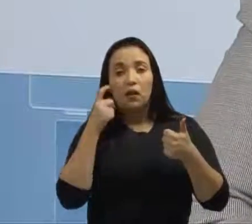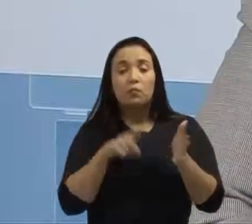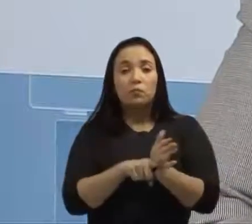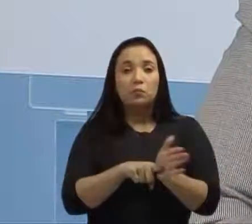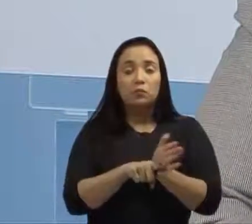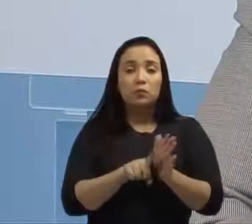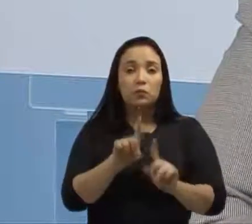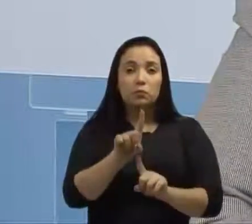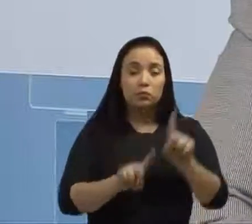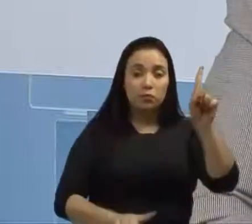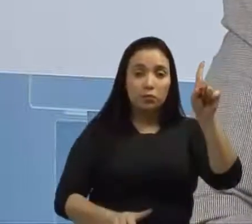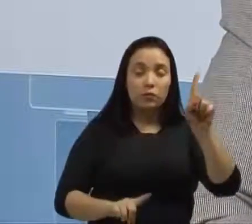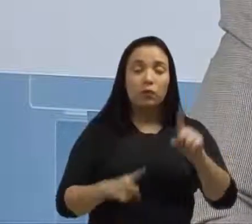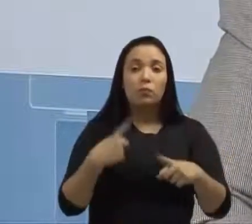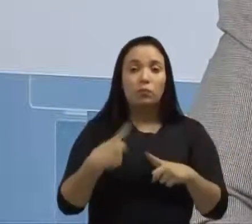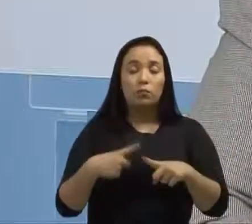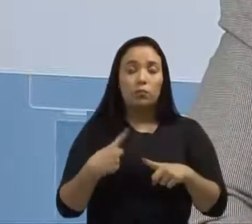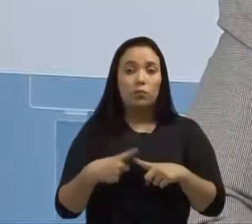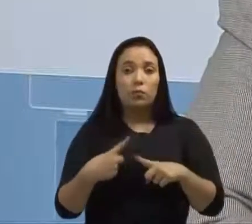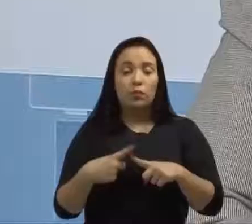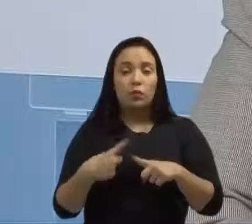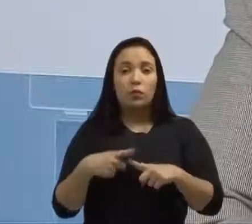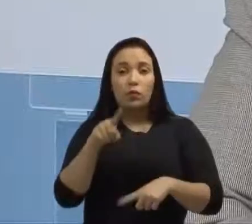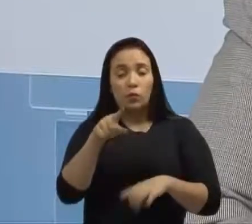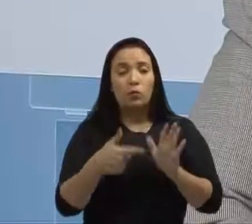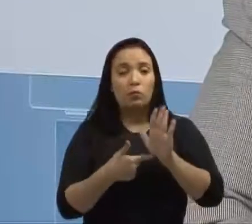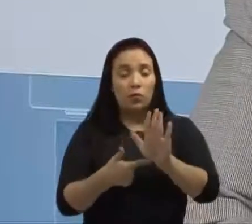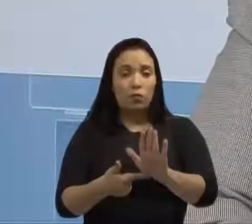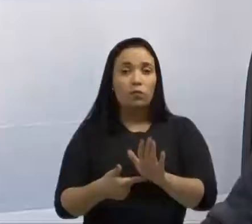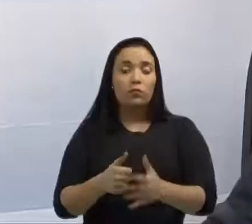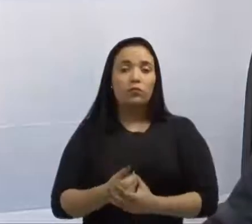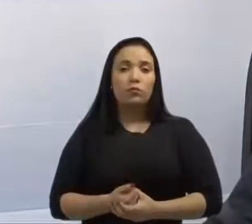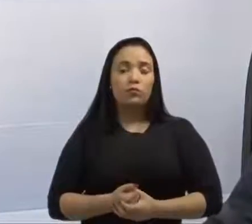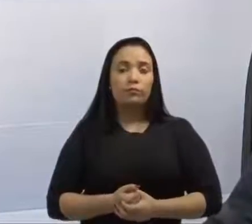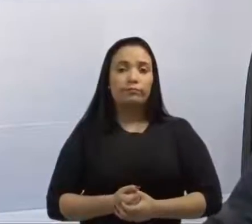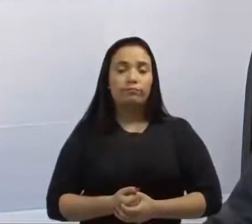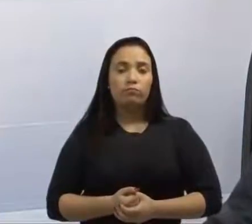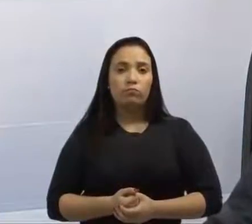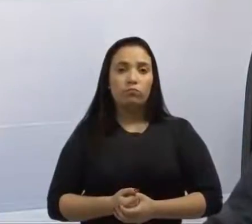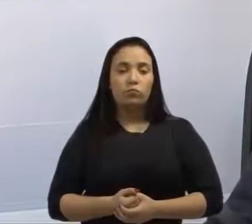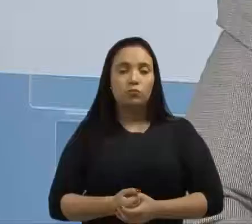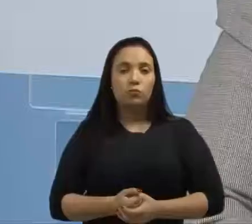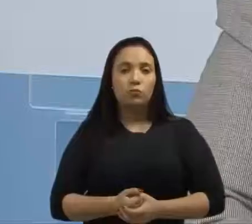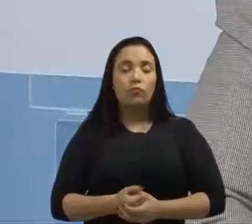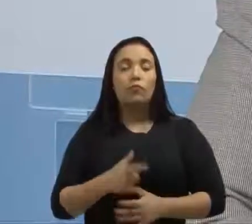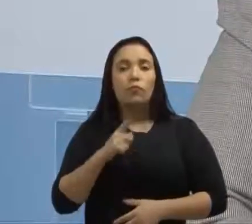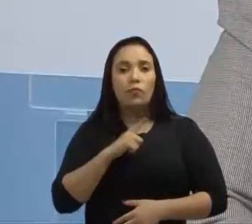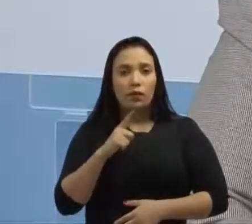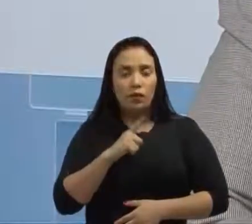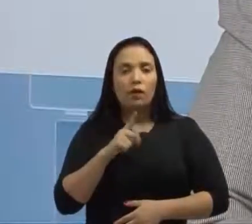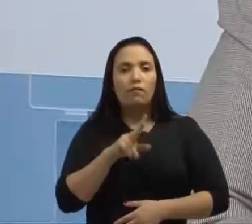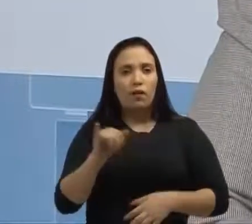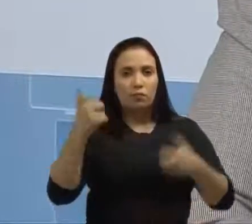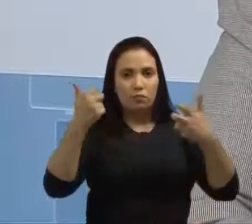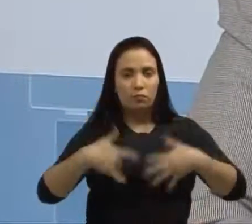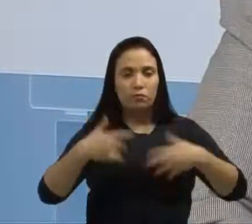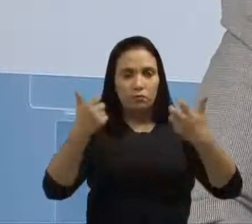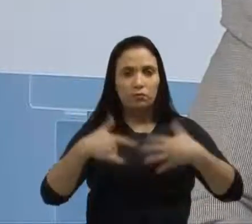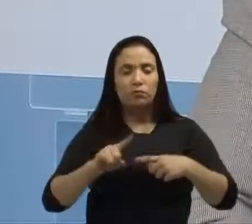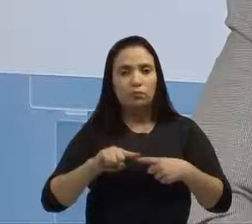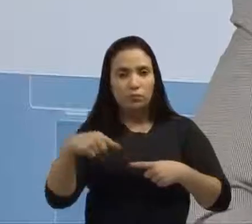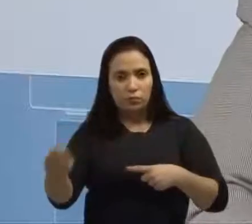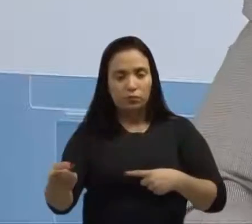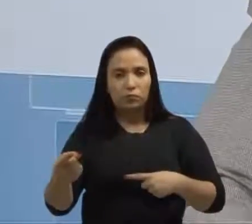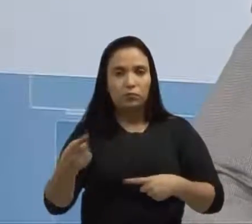né, Luiz? É interessante. A rejeição dele, você pode até mostrar isso, essa rejeição. Mas tem vários cenários, nós vamos falar desses cenários